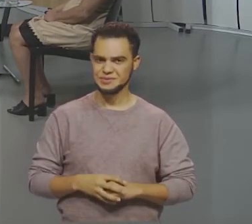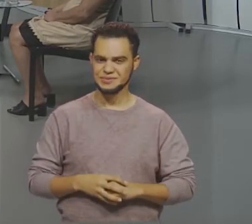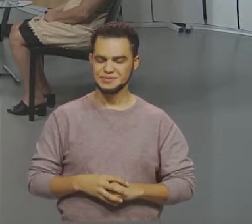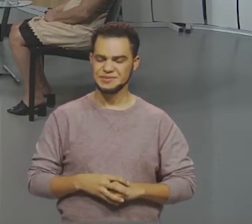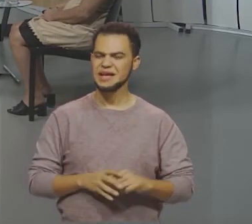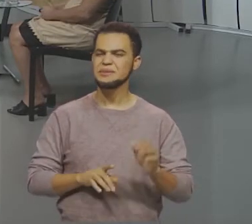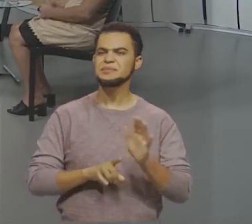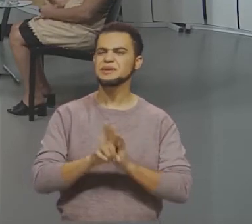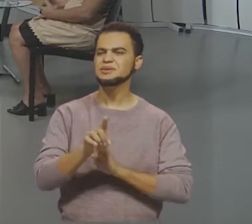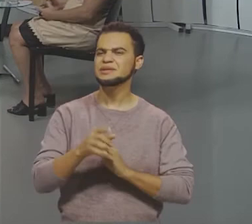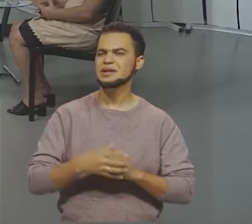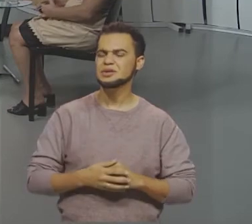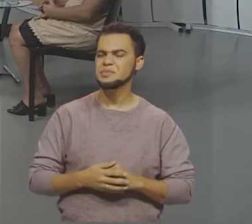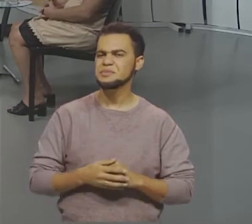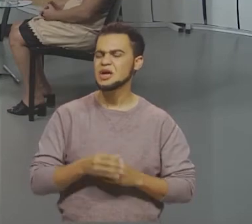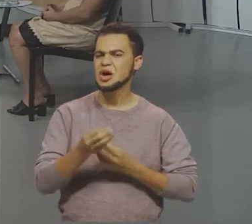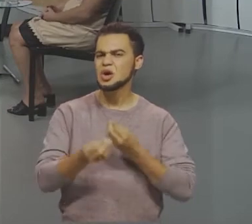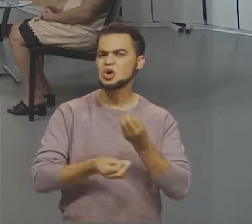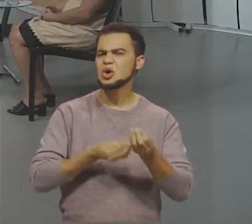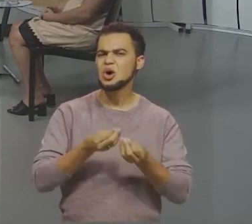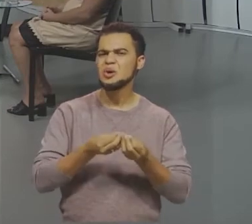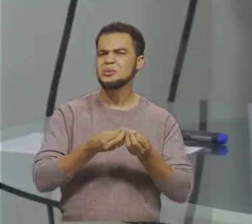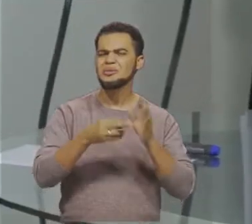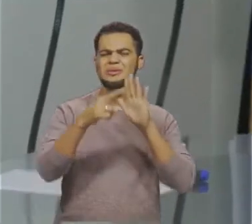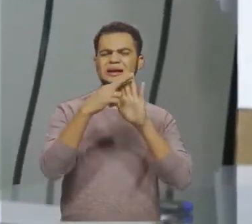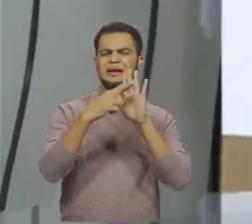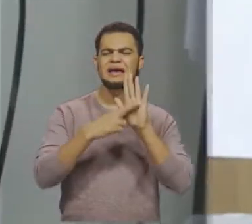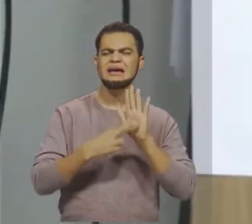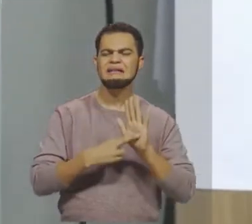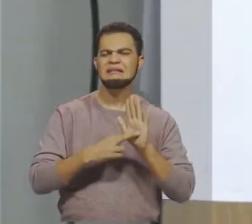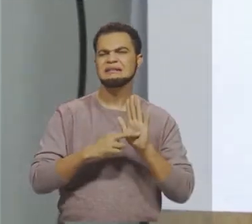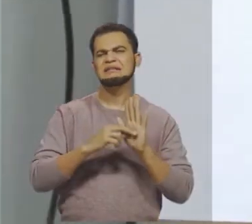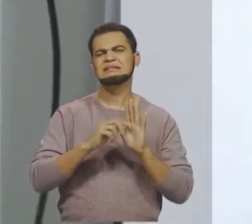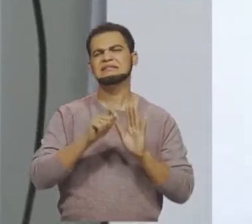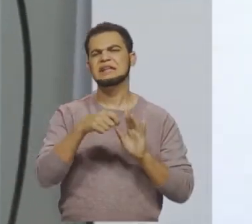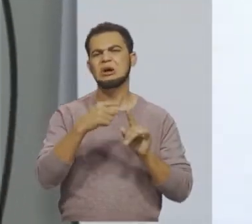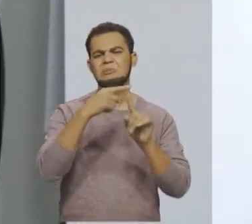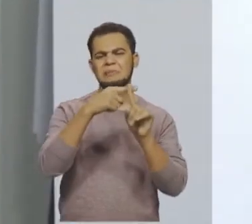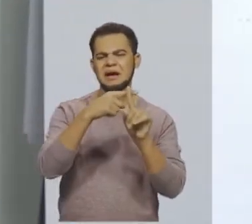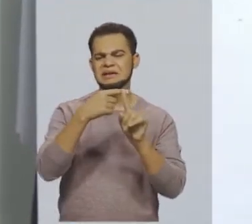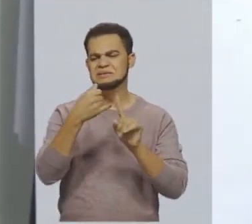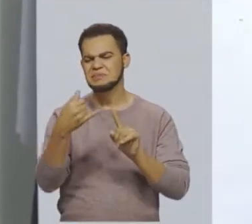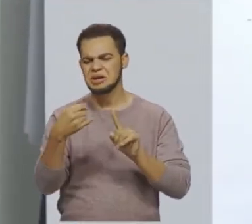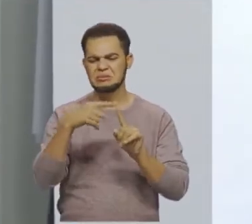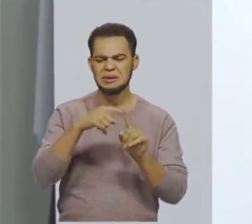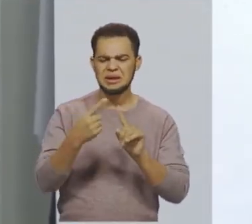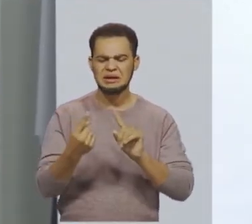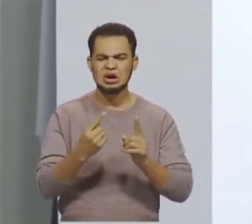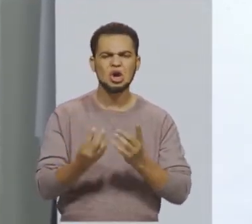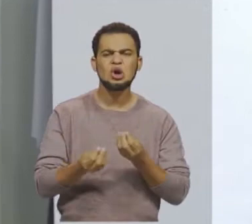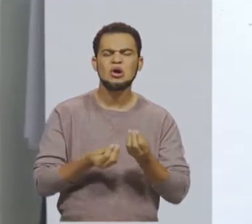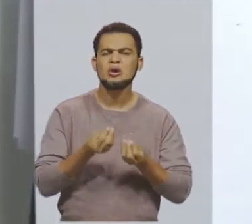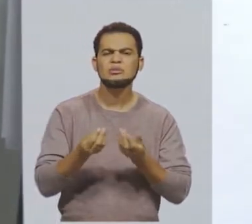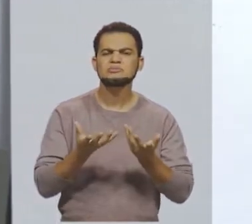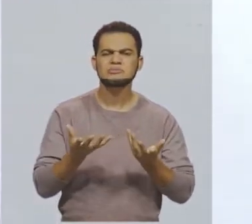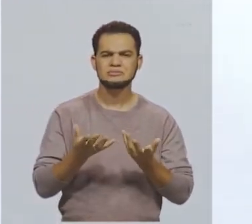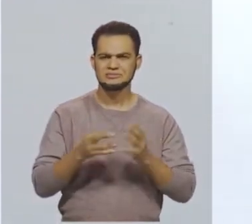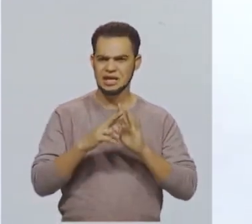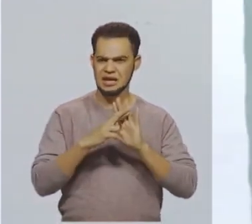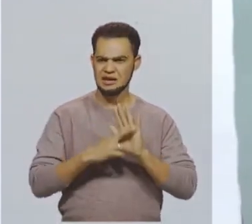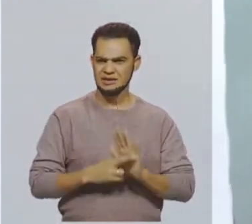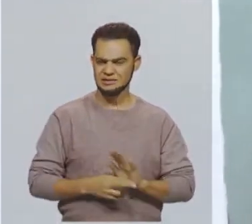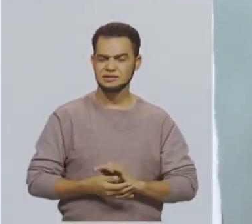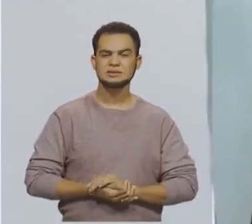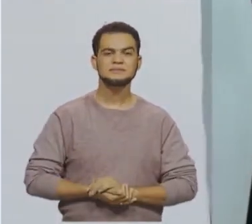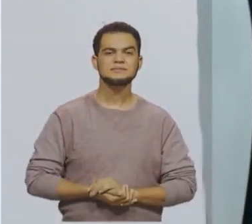seguinte pergunta. Como é a regra de sinais? Regra de sinais. Vamos pegar de forma geral.